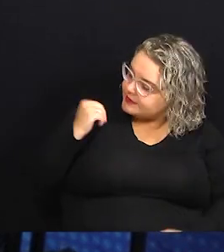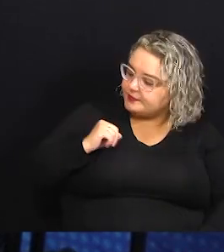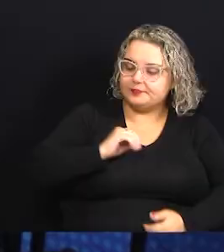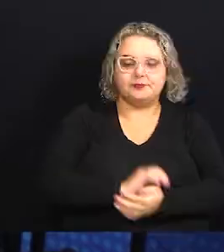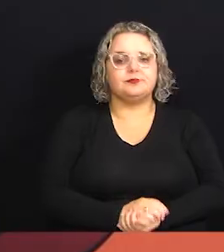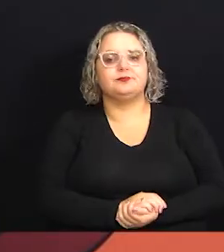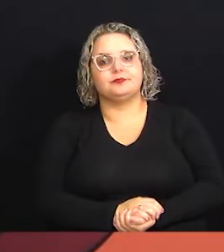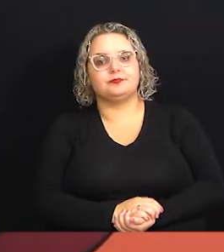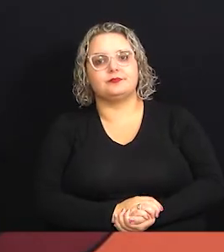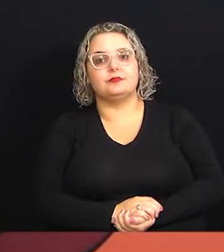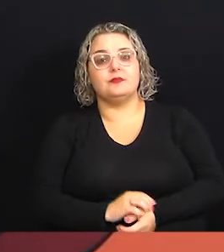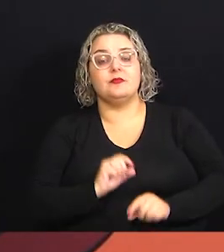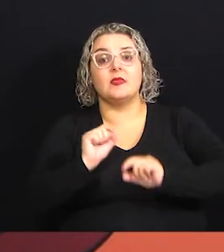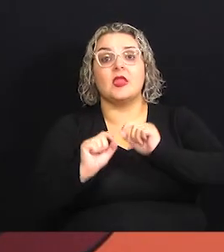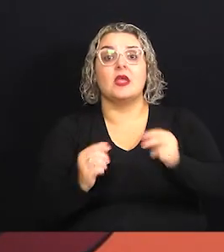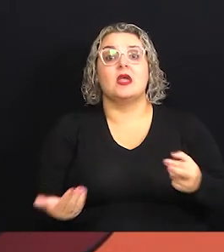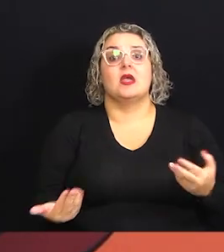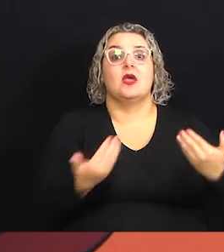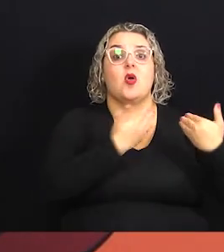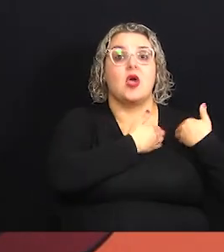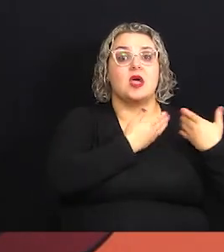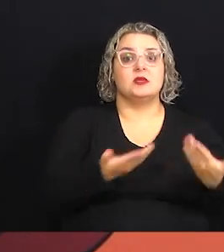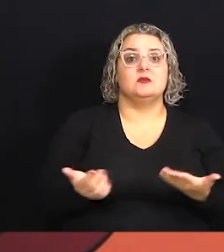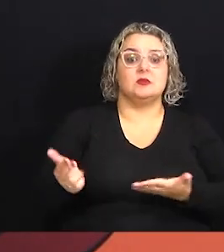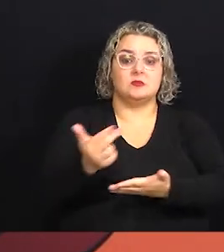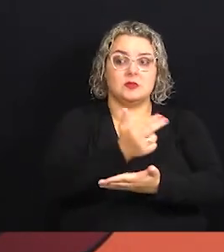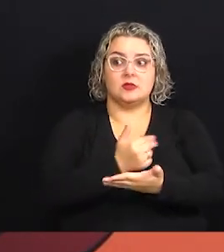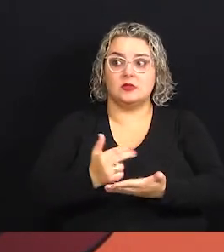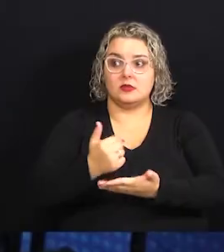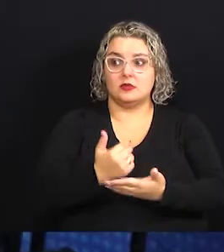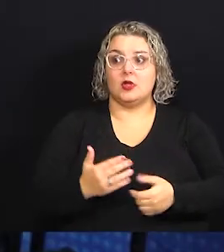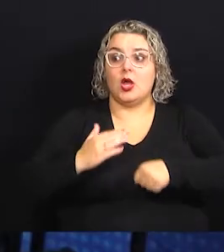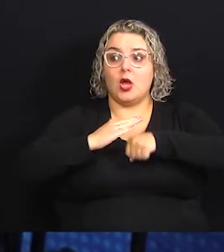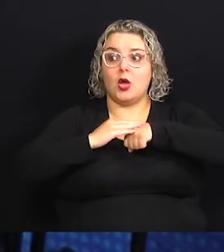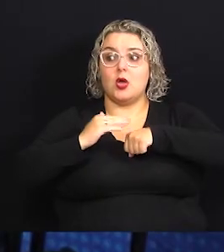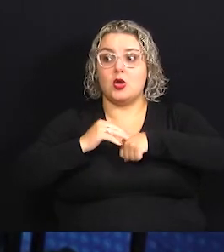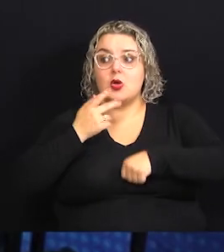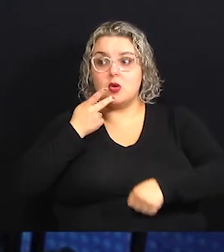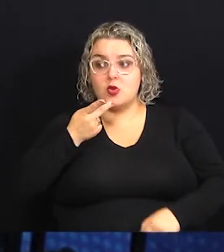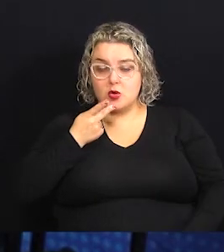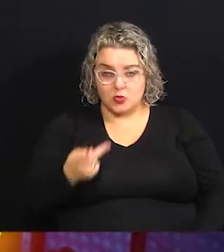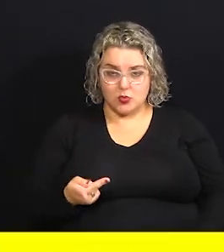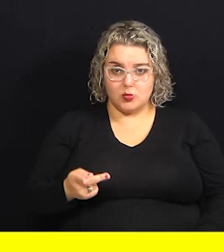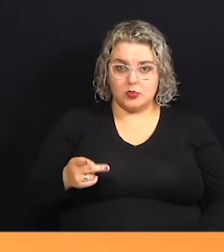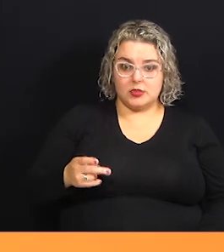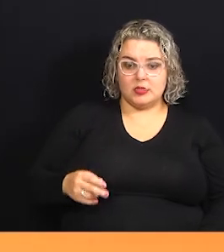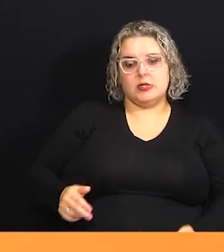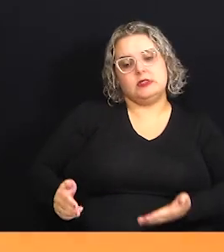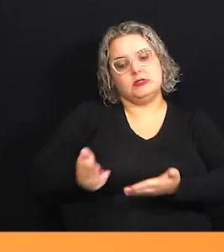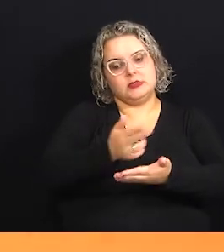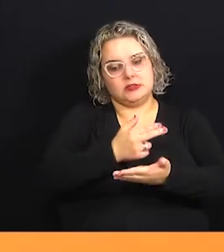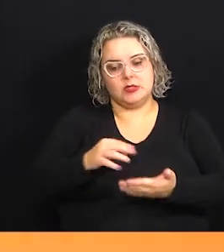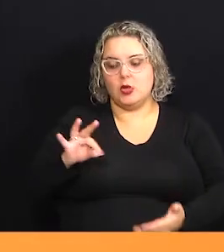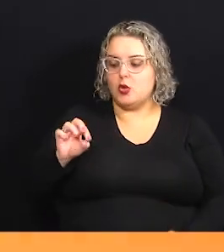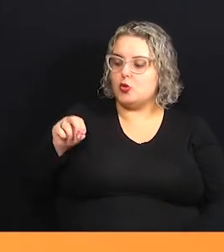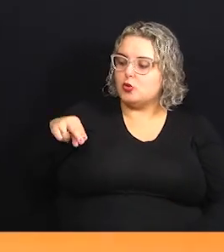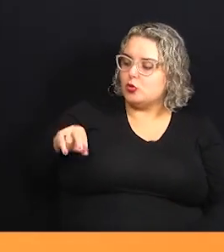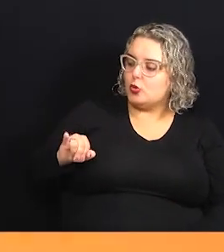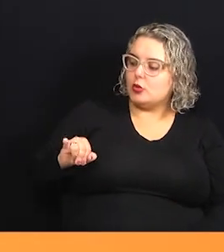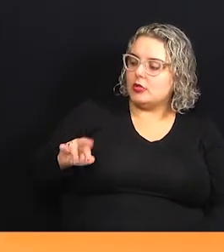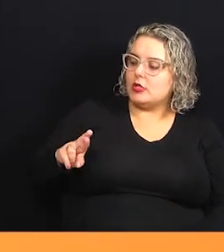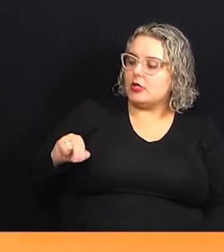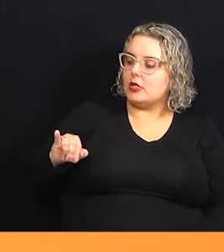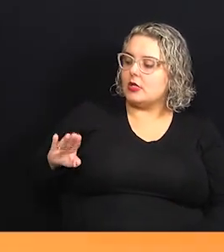Vamos sim. E aí, quem é o responsável por elas? É com muito carinho que eu falo desse ilustrador,